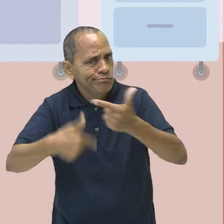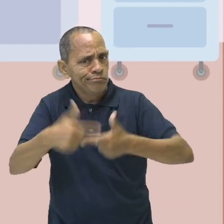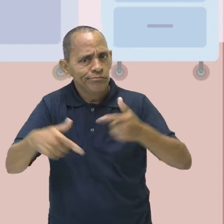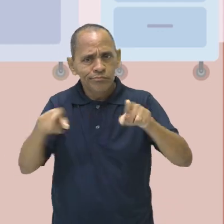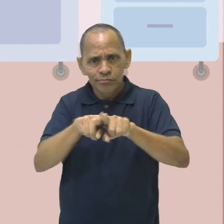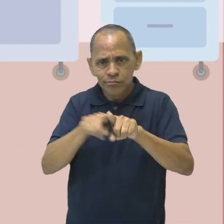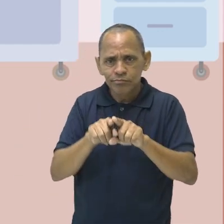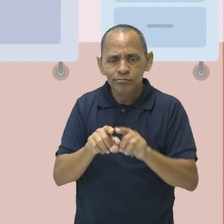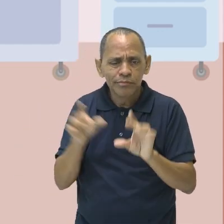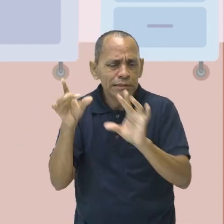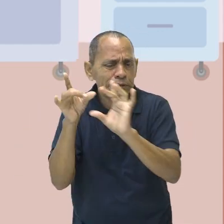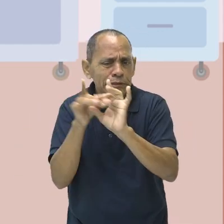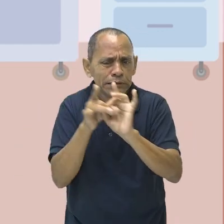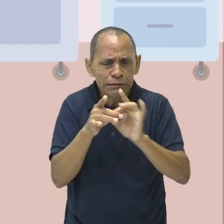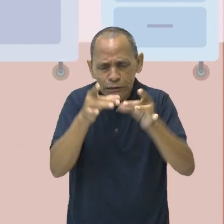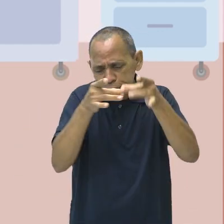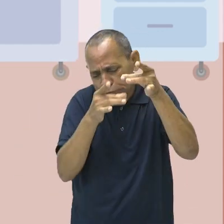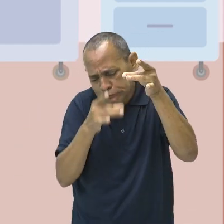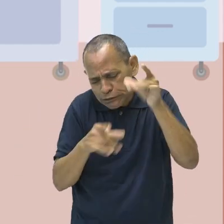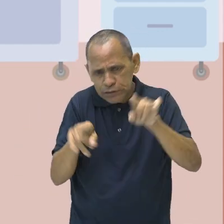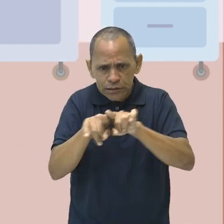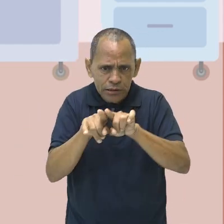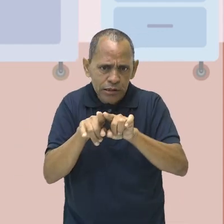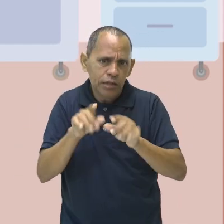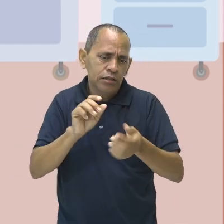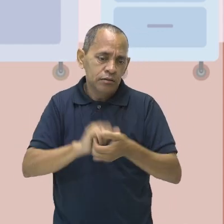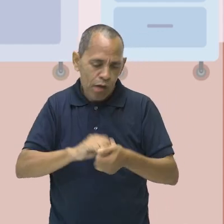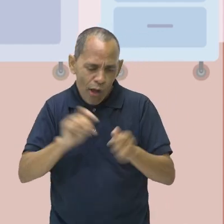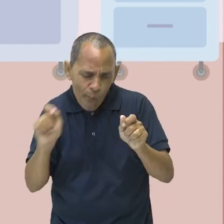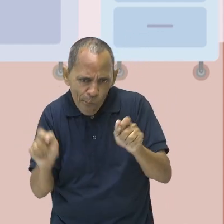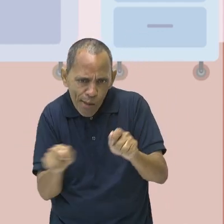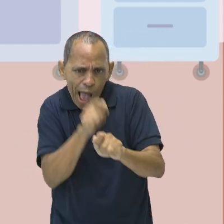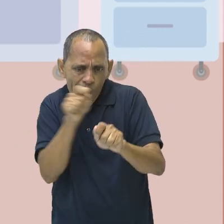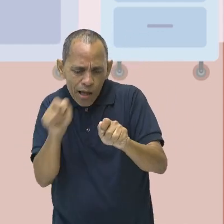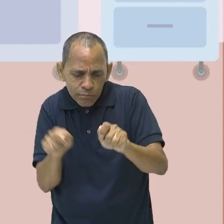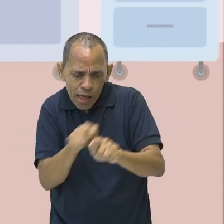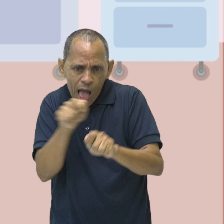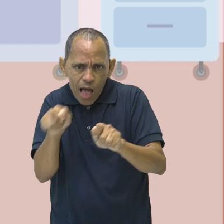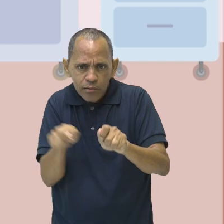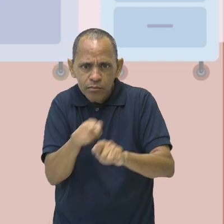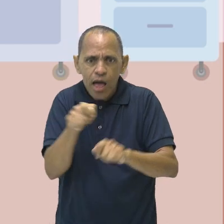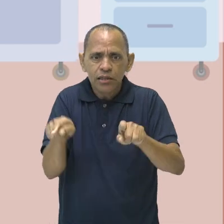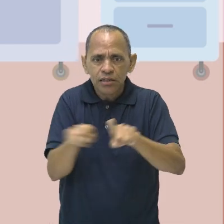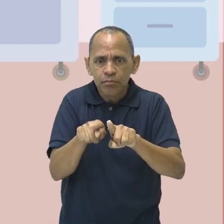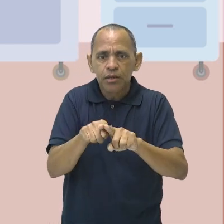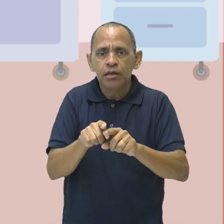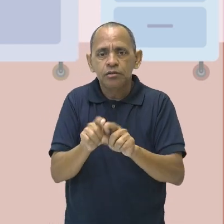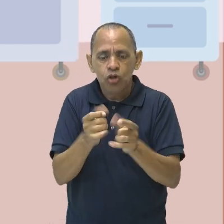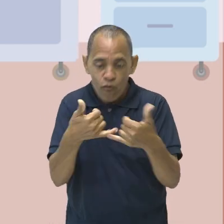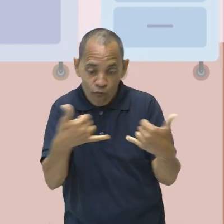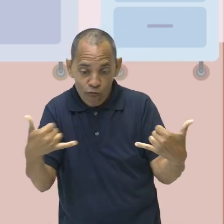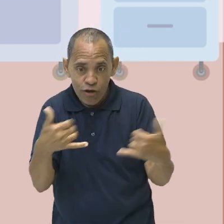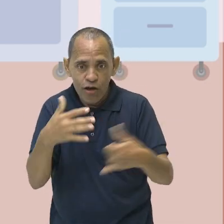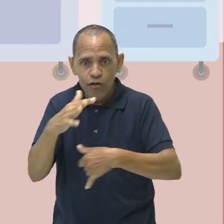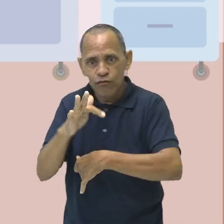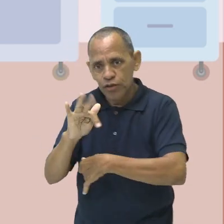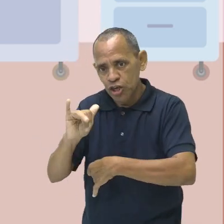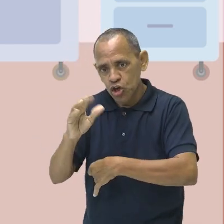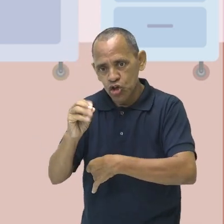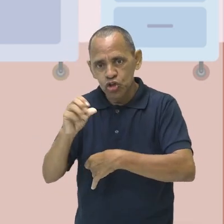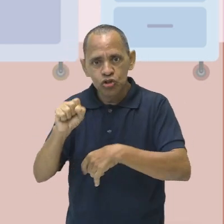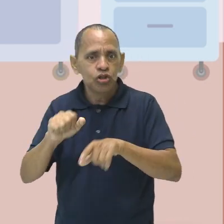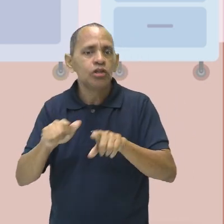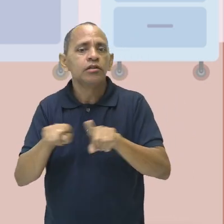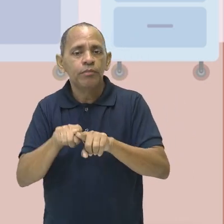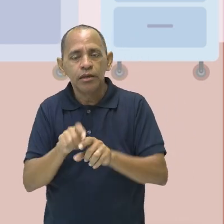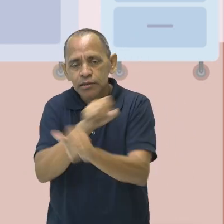delicado traço cor da luz, que ela ia passando entre os fios estendidos, enquanto lá fora a claridade da manhã